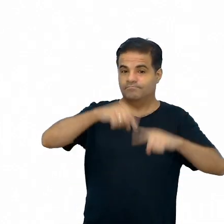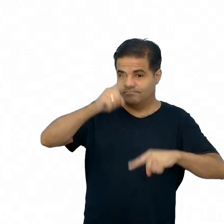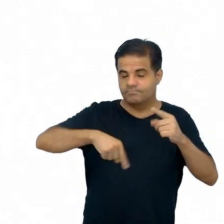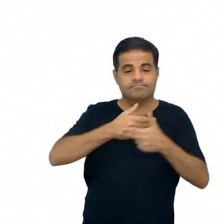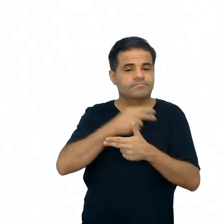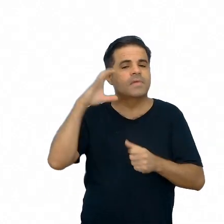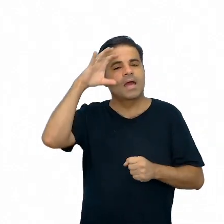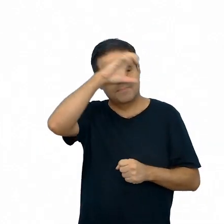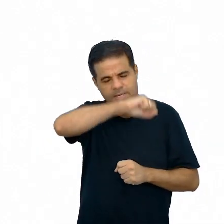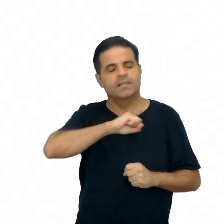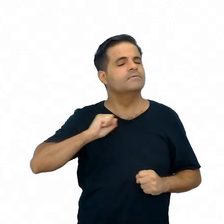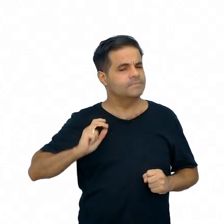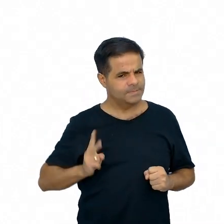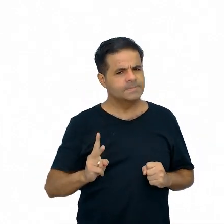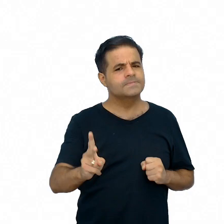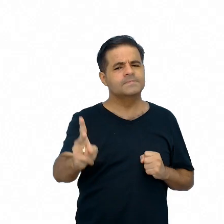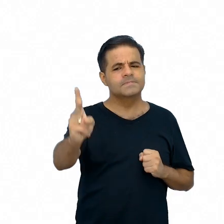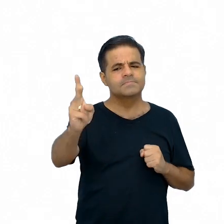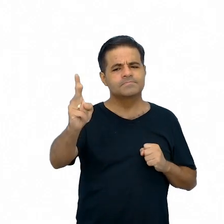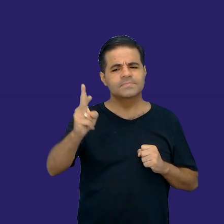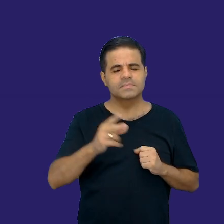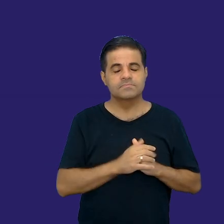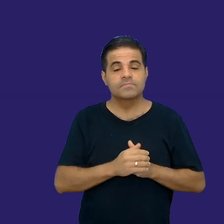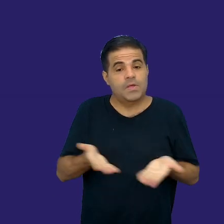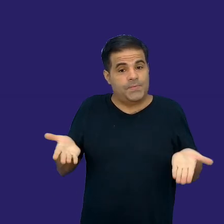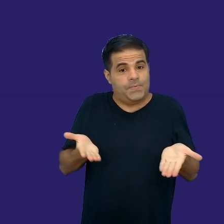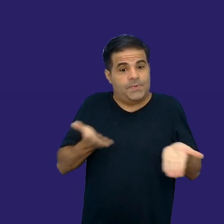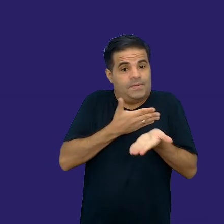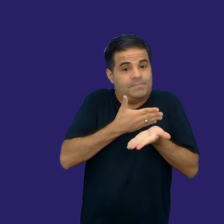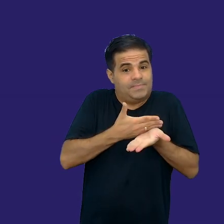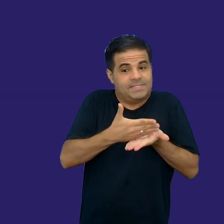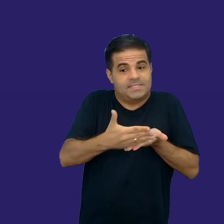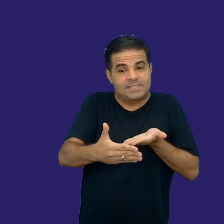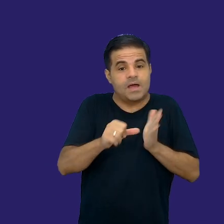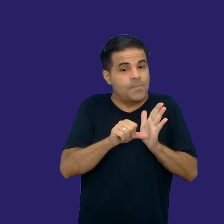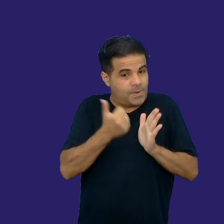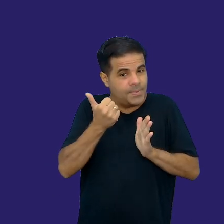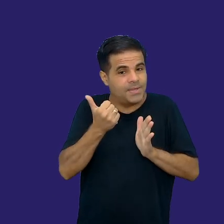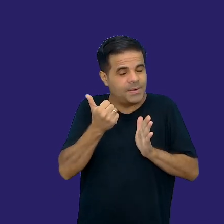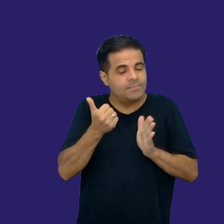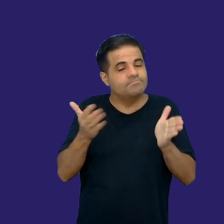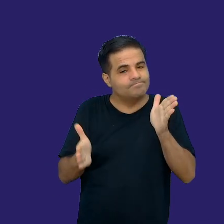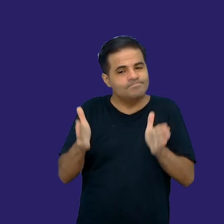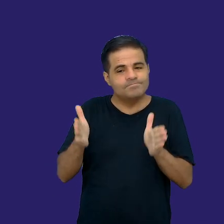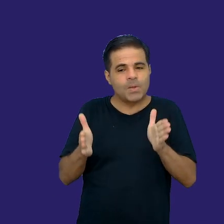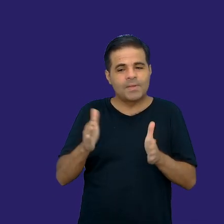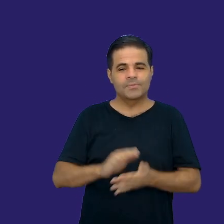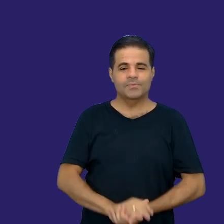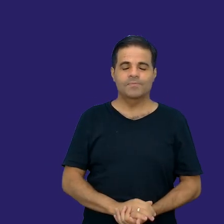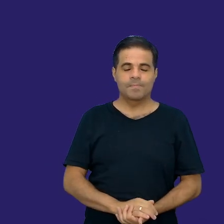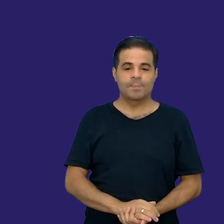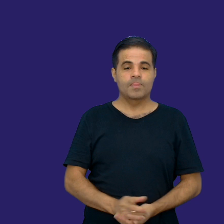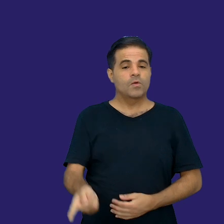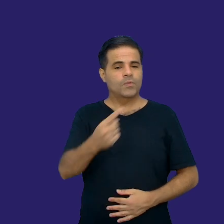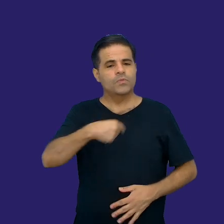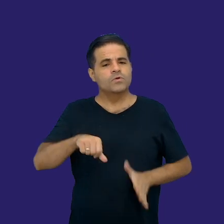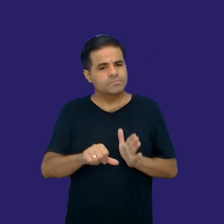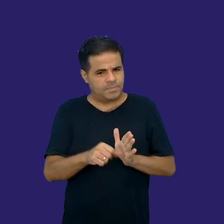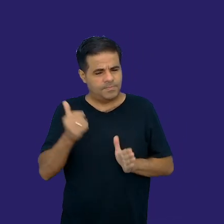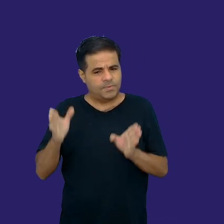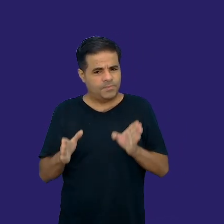Aprender Sempre. Iremos iniciar aí o nosso primeiro momento. Então, o nosso